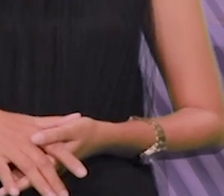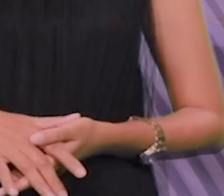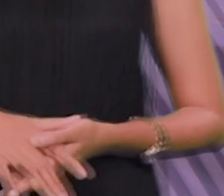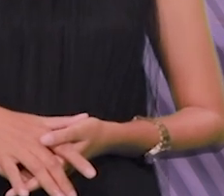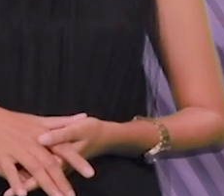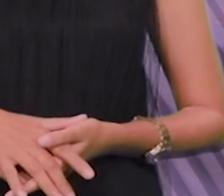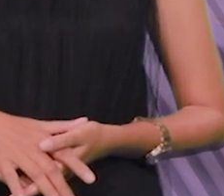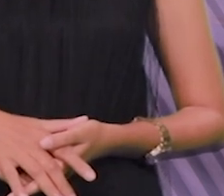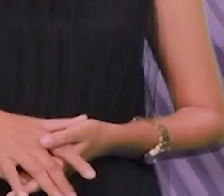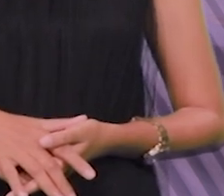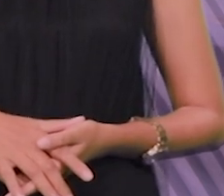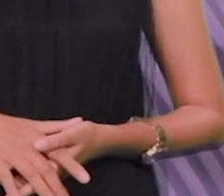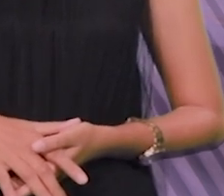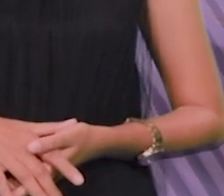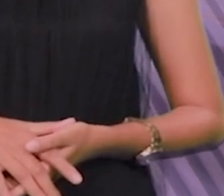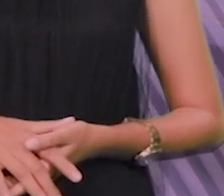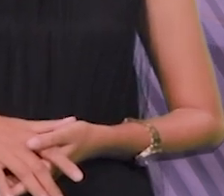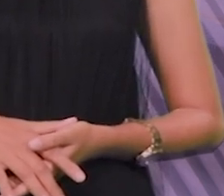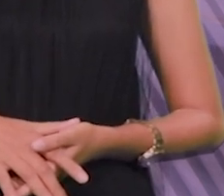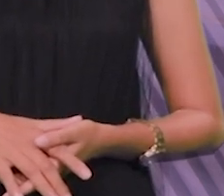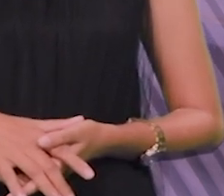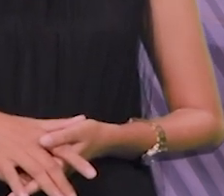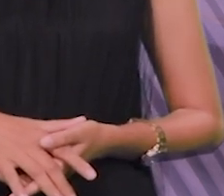Por comentário, não que tal o subscribe, não ranha o